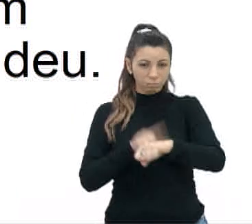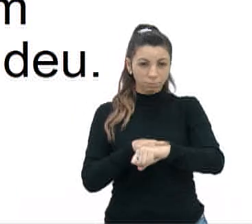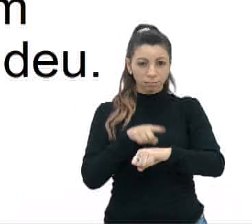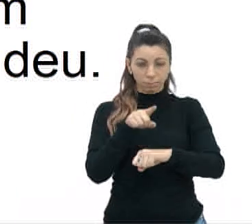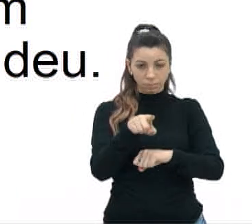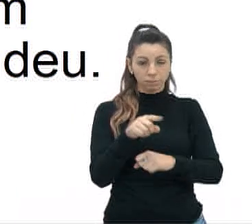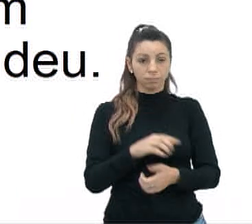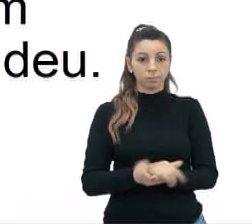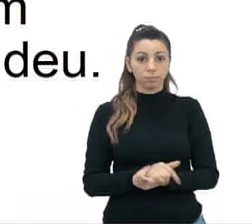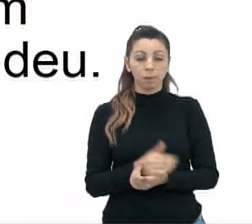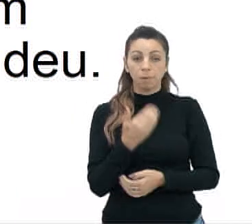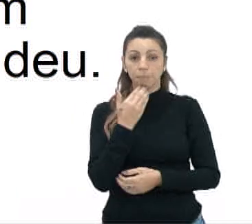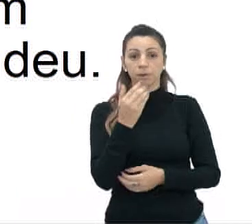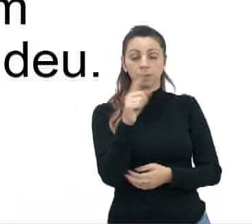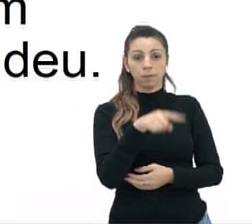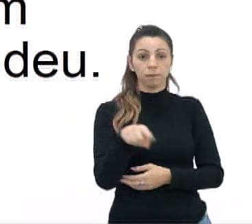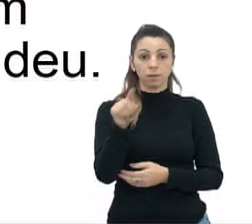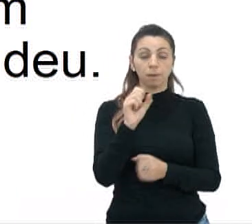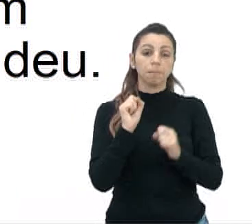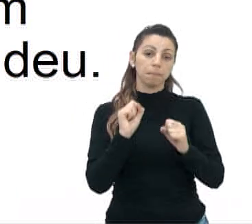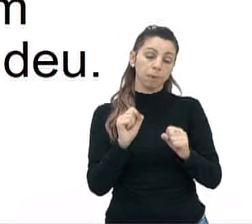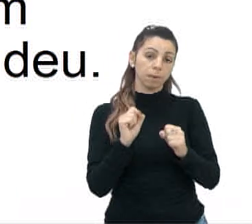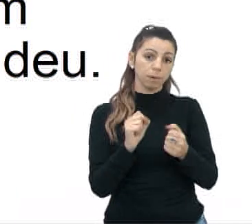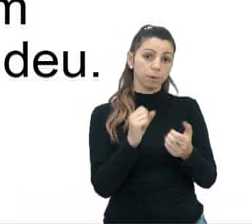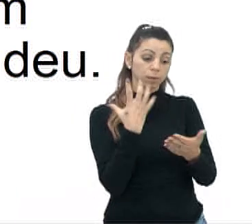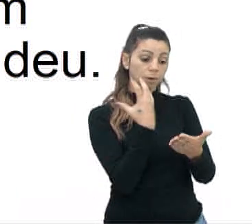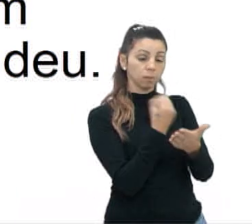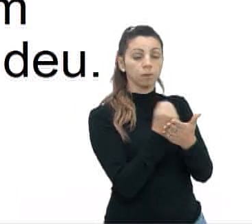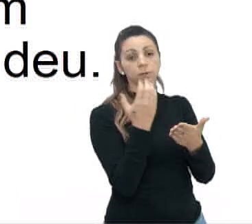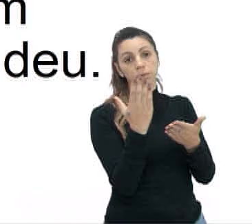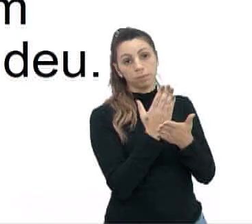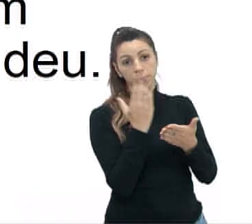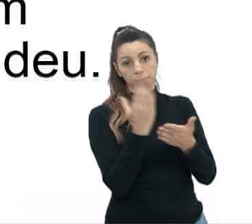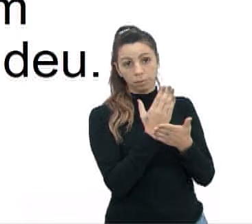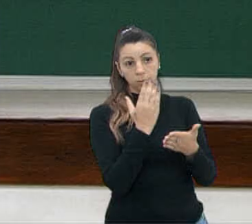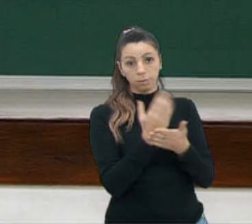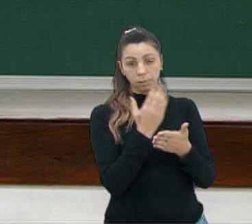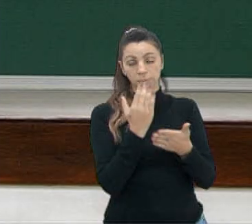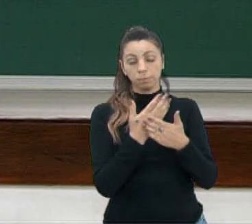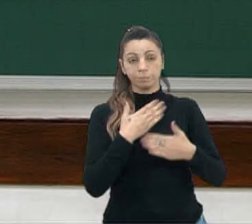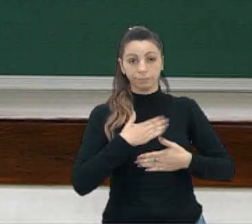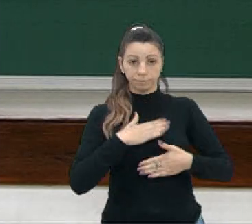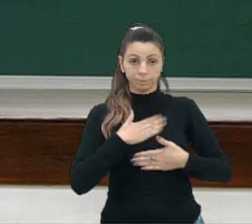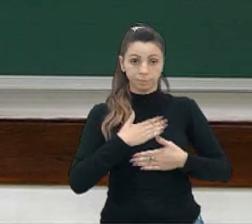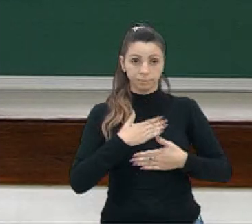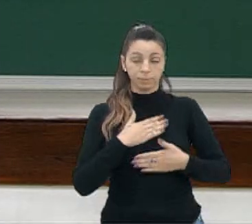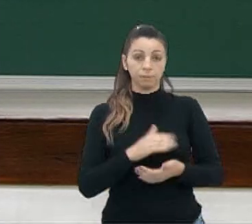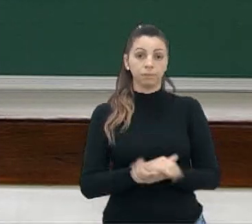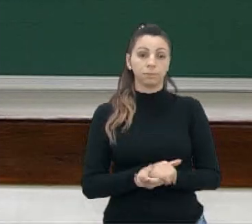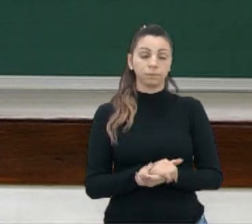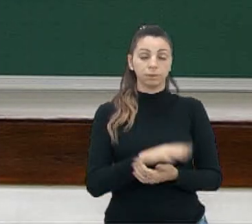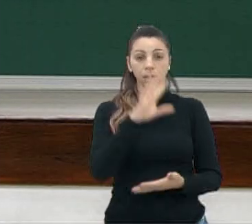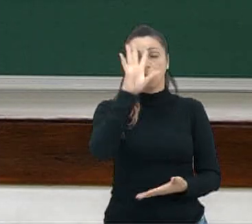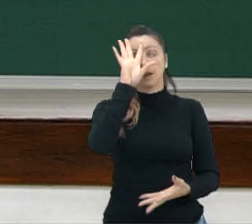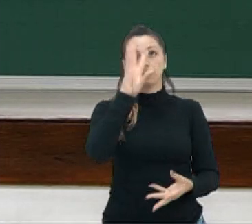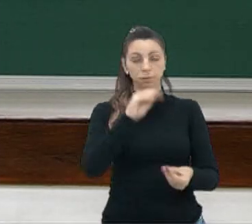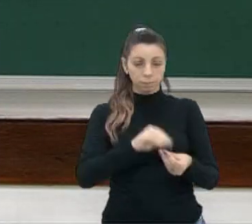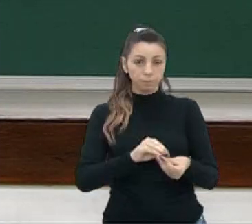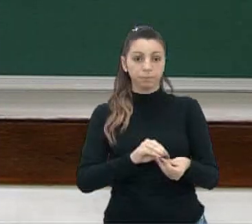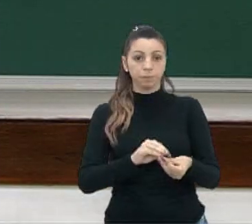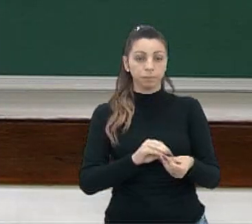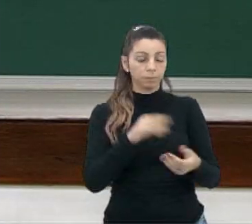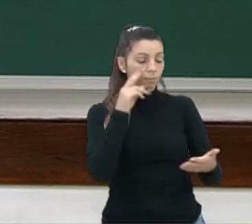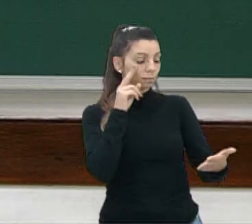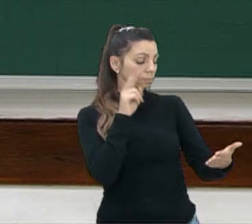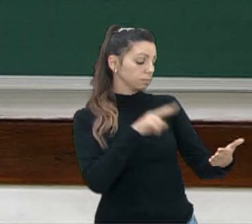tempinho. Eu gostaria só de pedir que vocês, se pudessem, anotem em seus cadernos, que é mais tranquilo do entendimento do que só